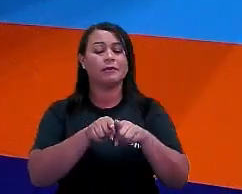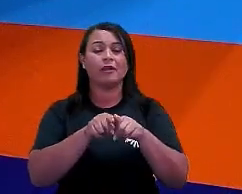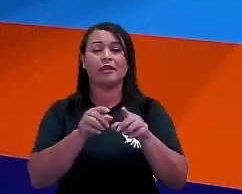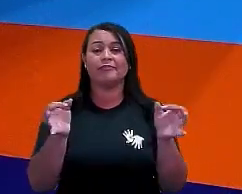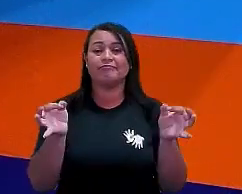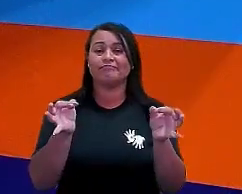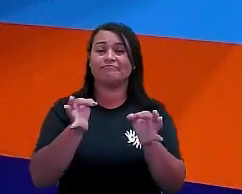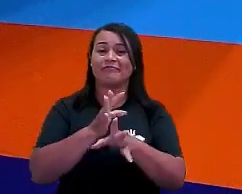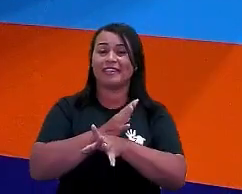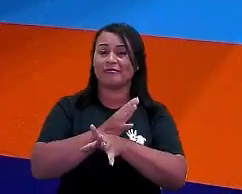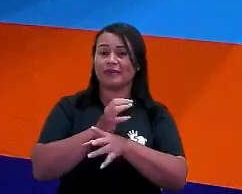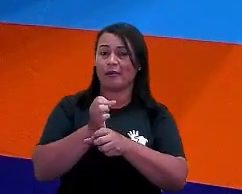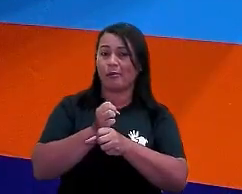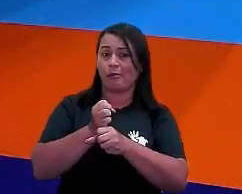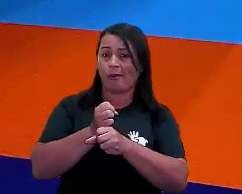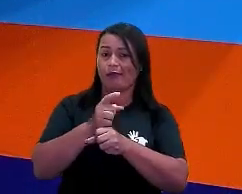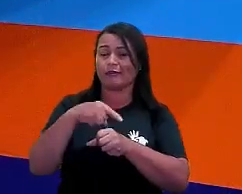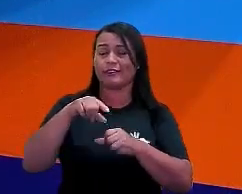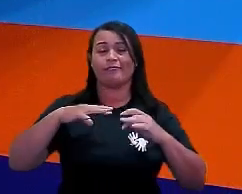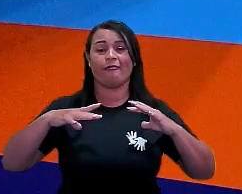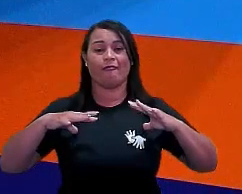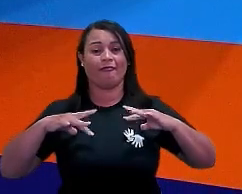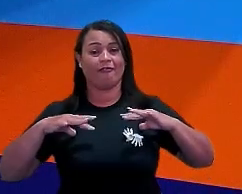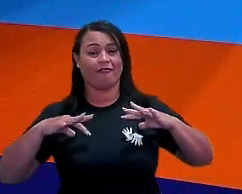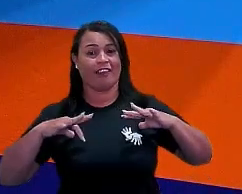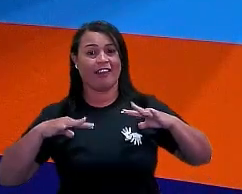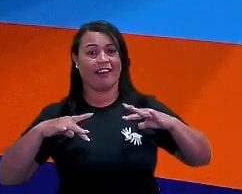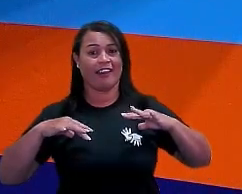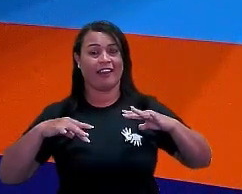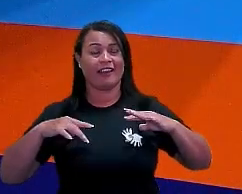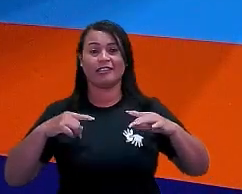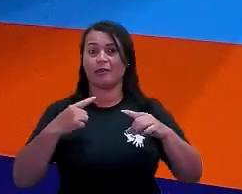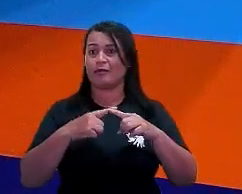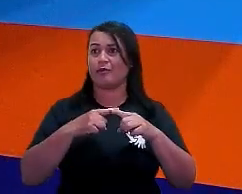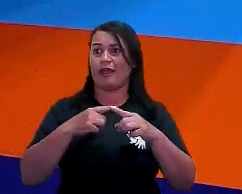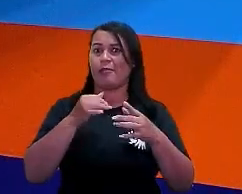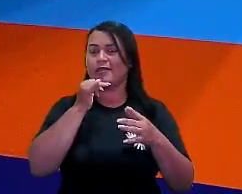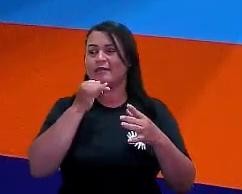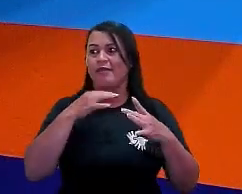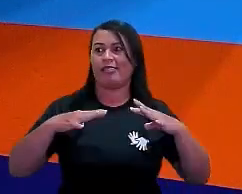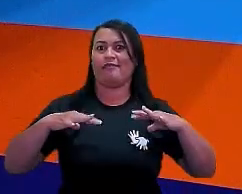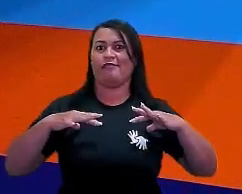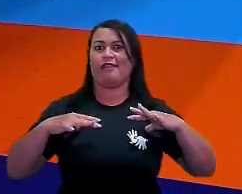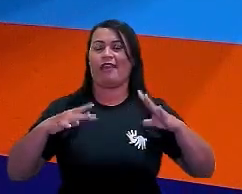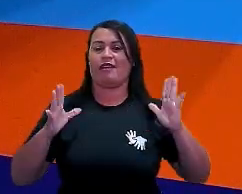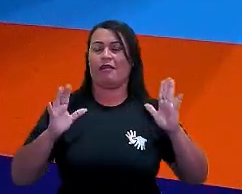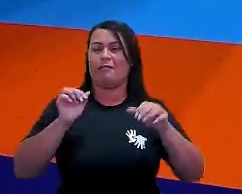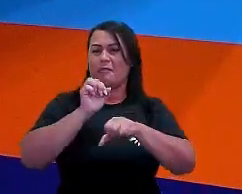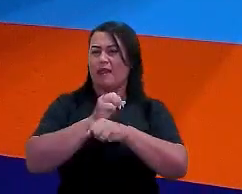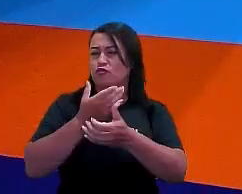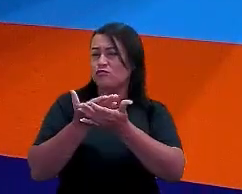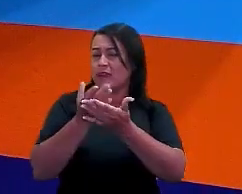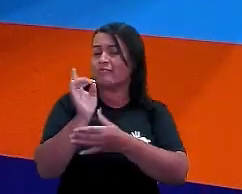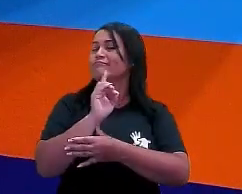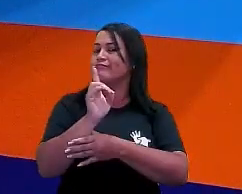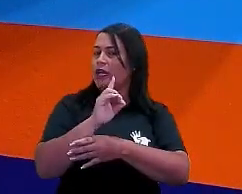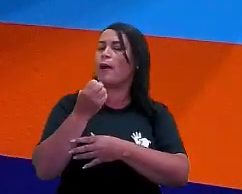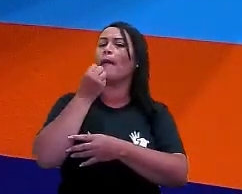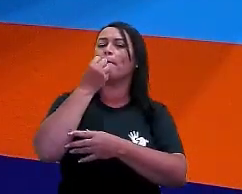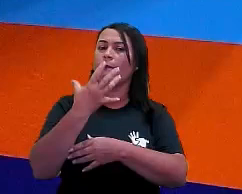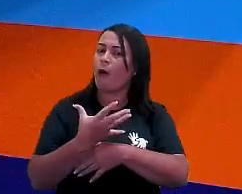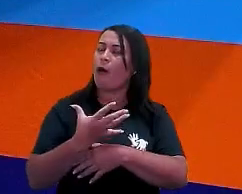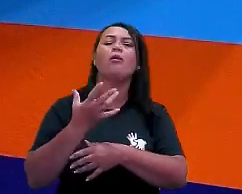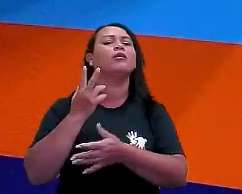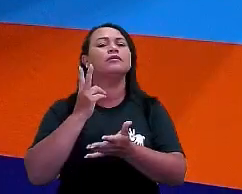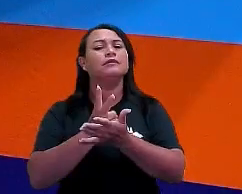acabou o ano, tá certo? E aí vocês entram de férias, mas não quer dizer que porque entrou de férias que vai deixar de estudar, tá certo? É sempre